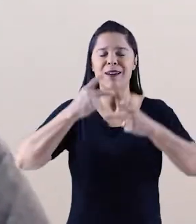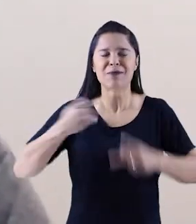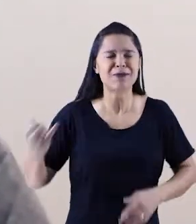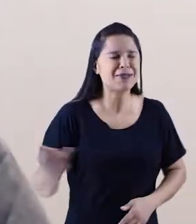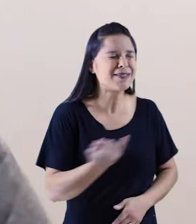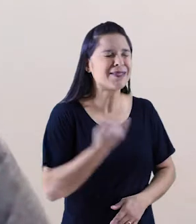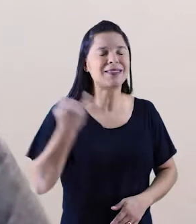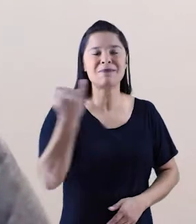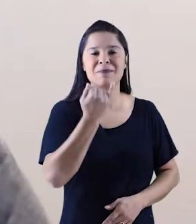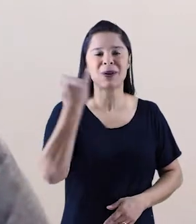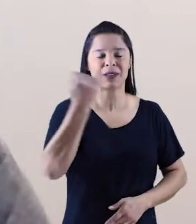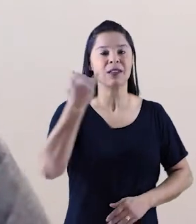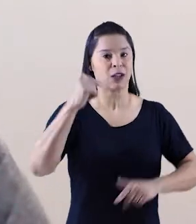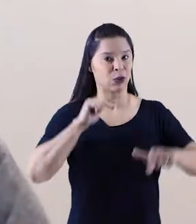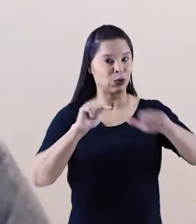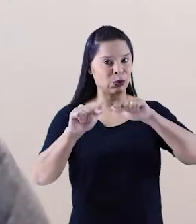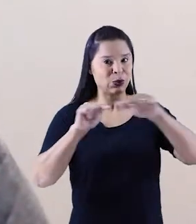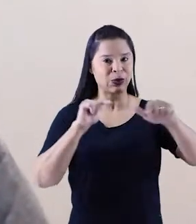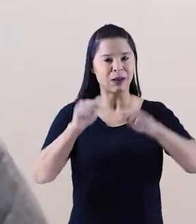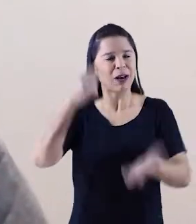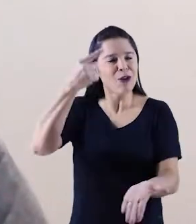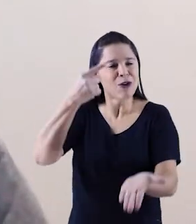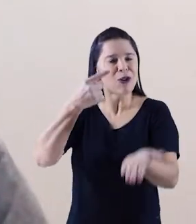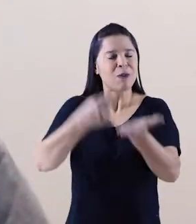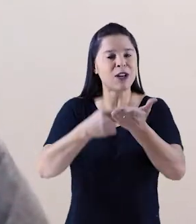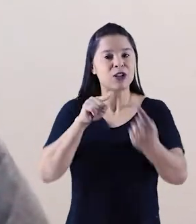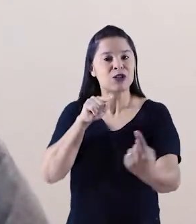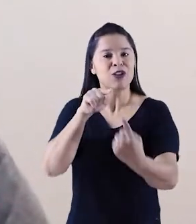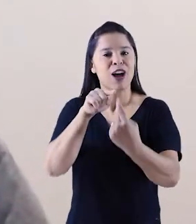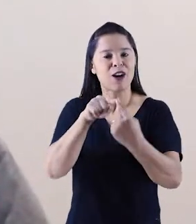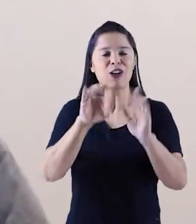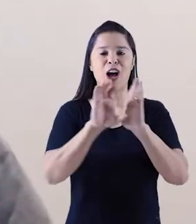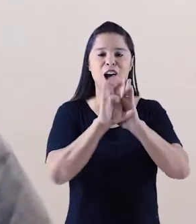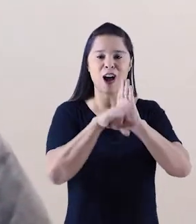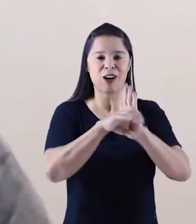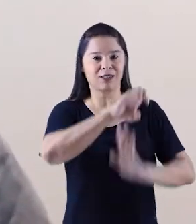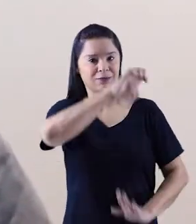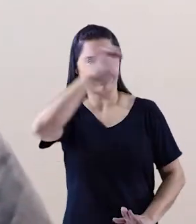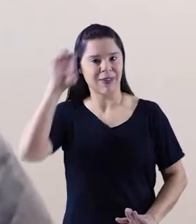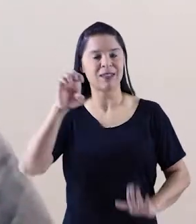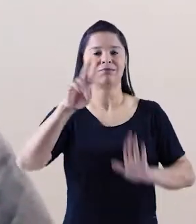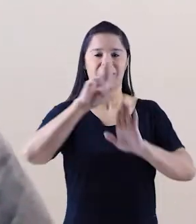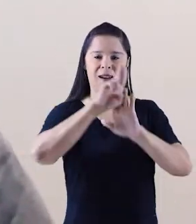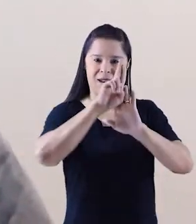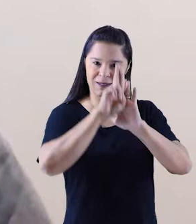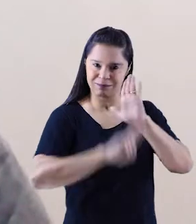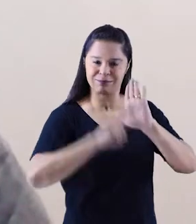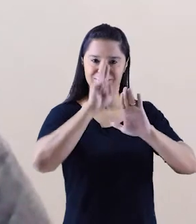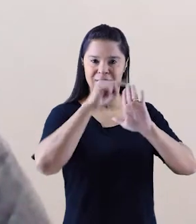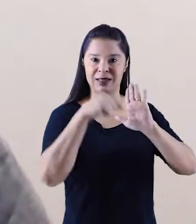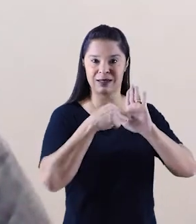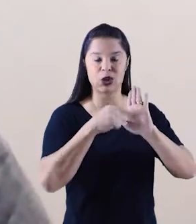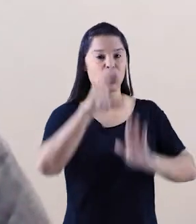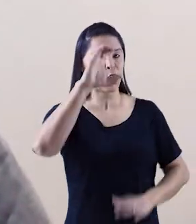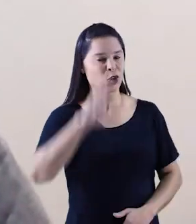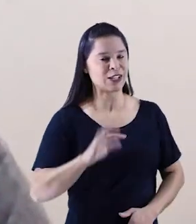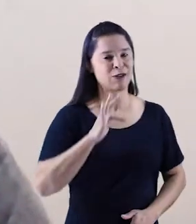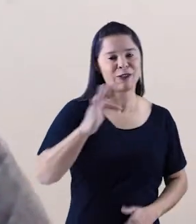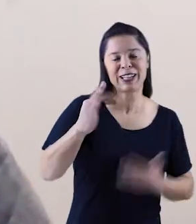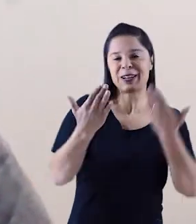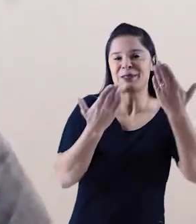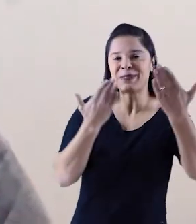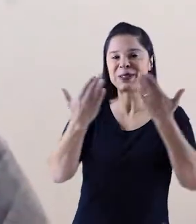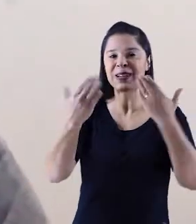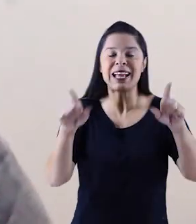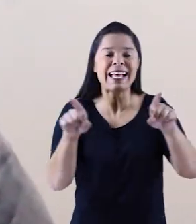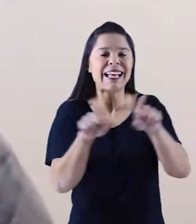sistema da importância do trabalho comprometida no Código de Ética, nas resoluções do Conselho Federal de